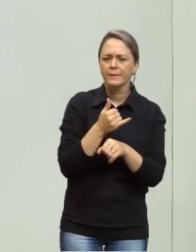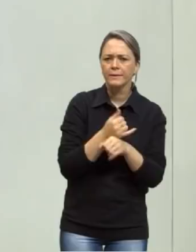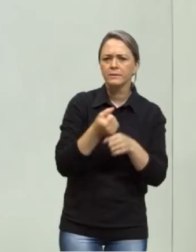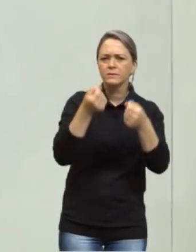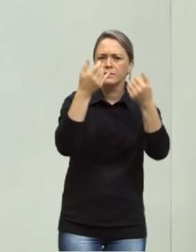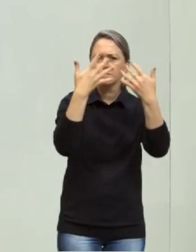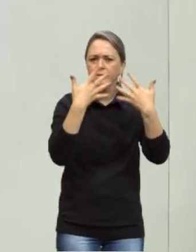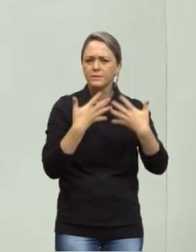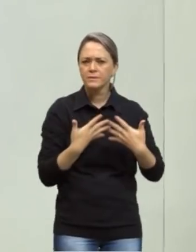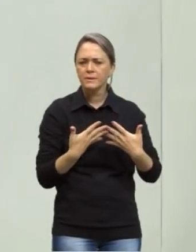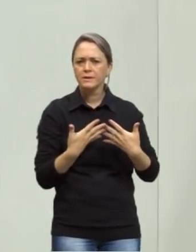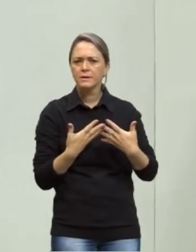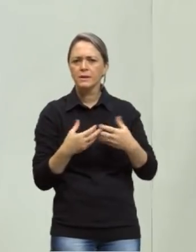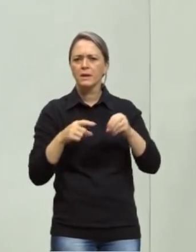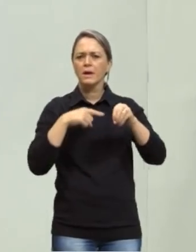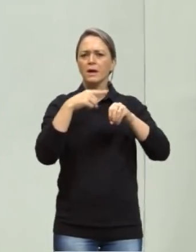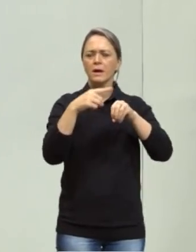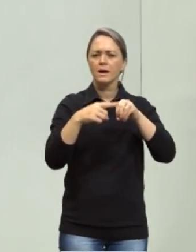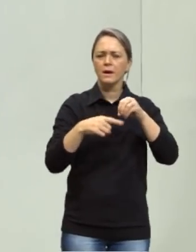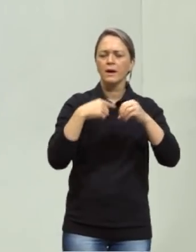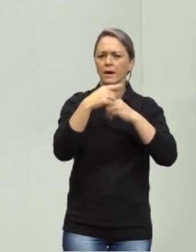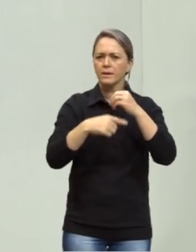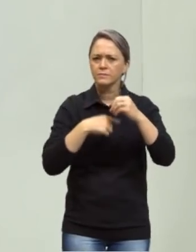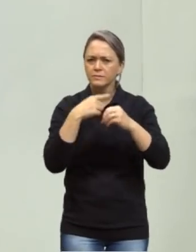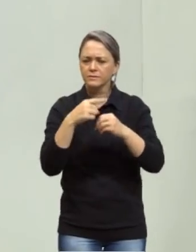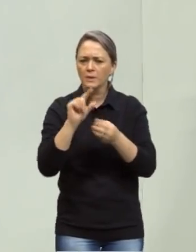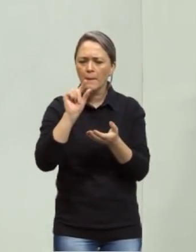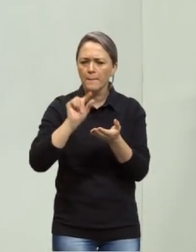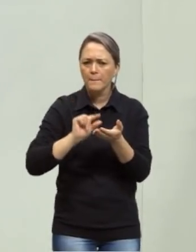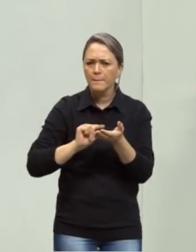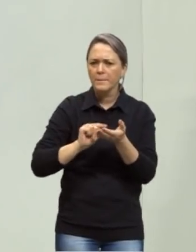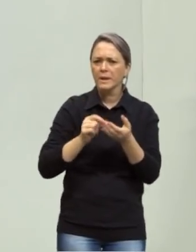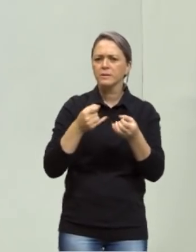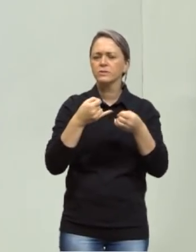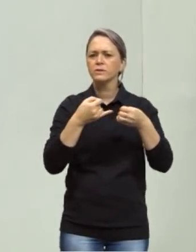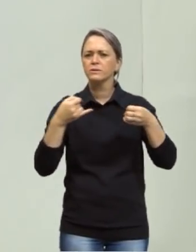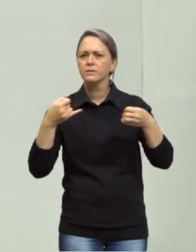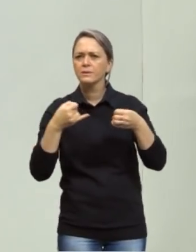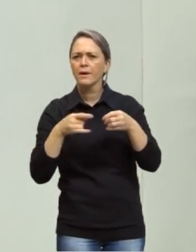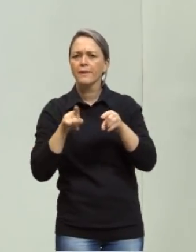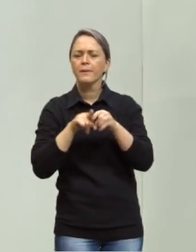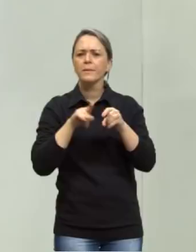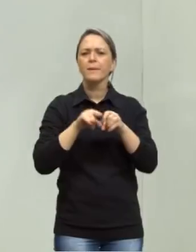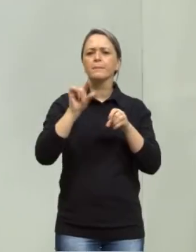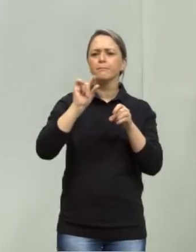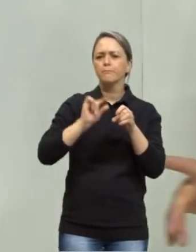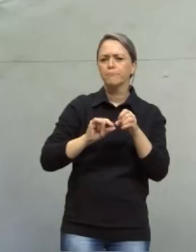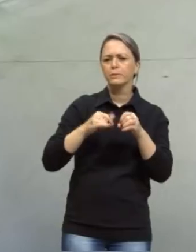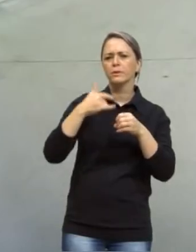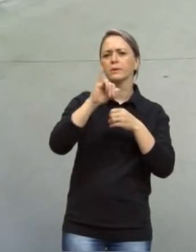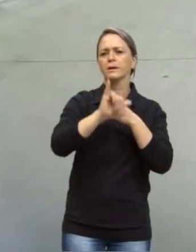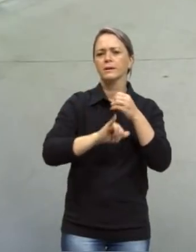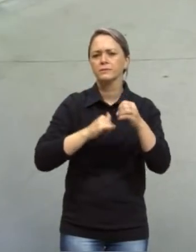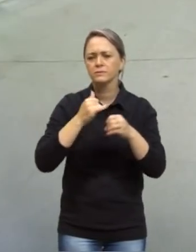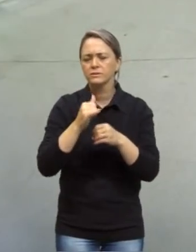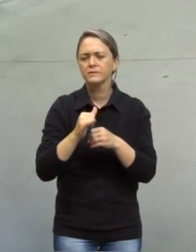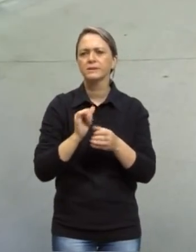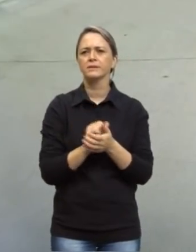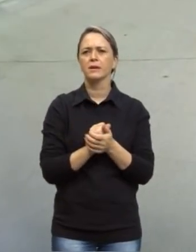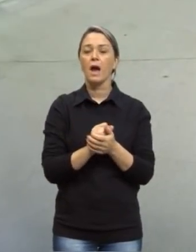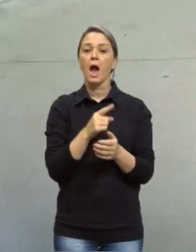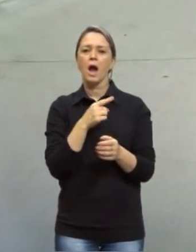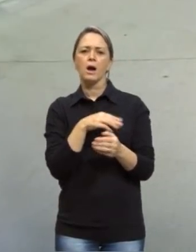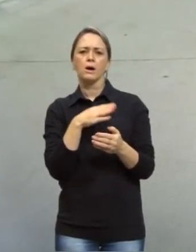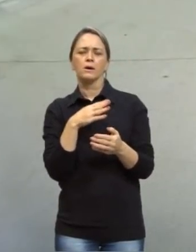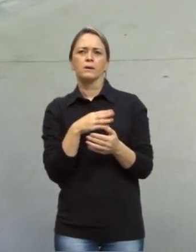ligar a ligação entre átomos que tem baixa energia de ionização e baixa eletronegatividade agora quando eu